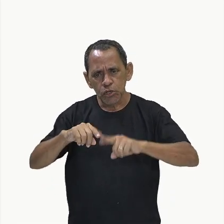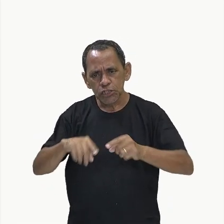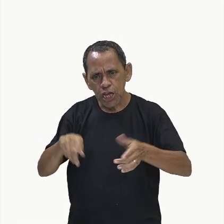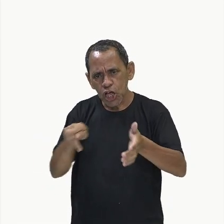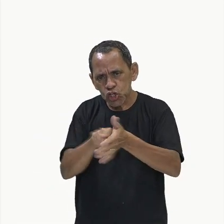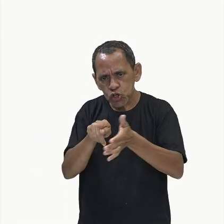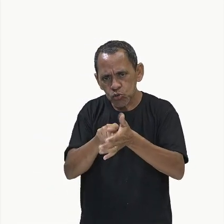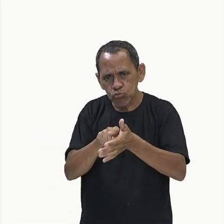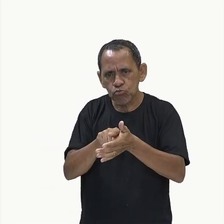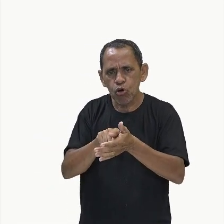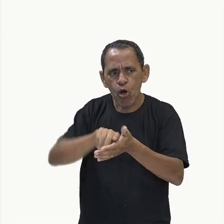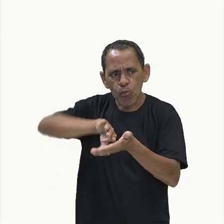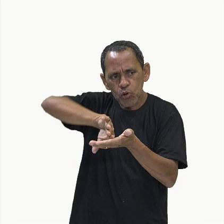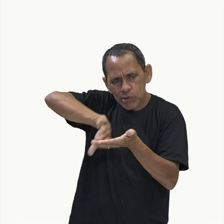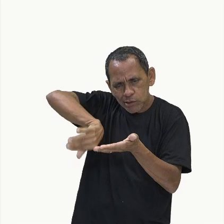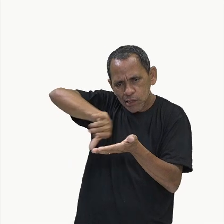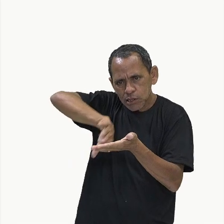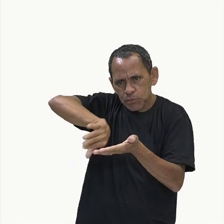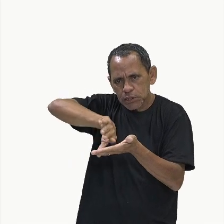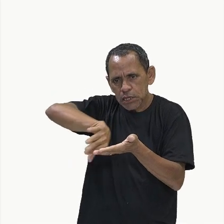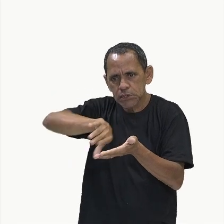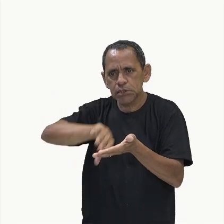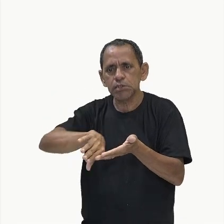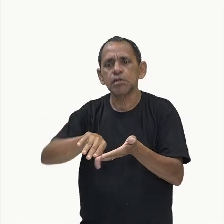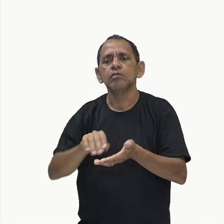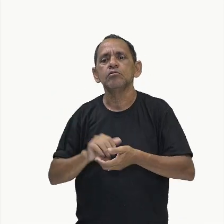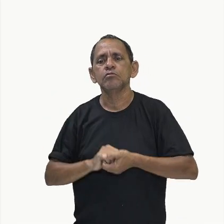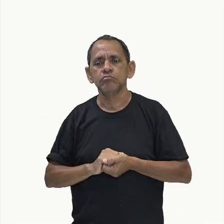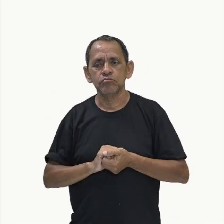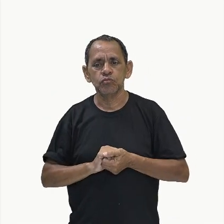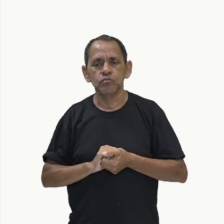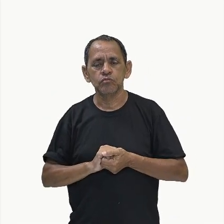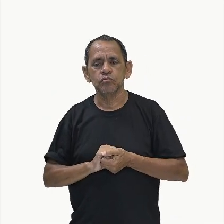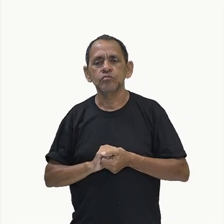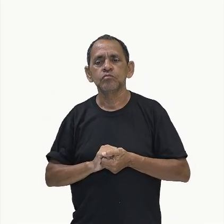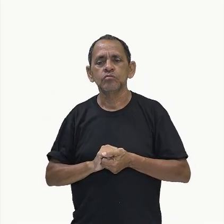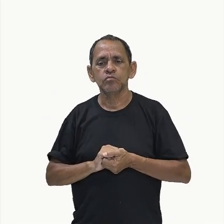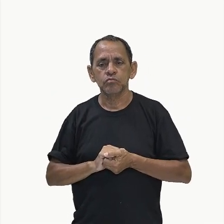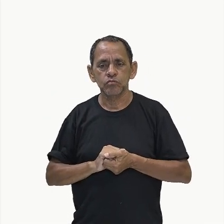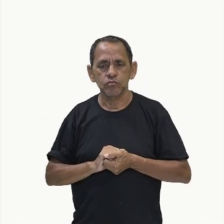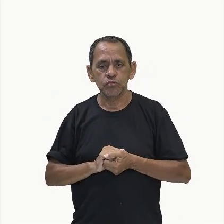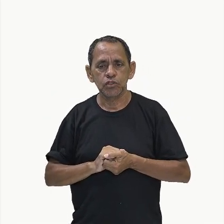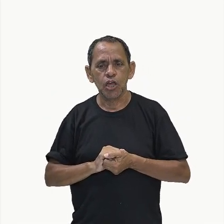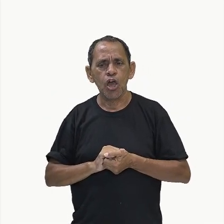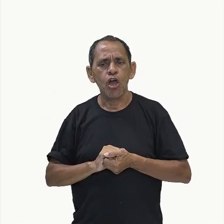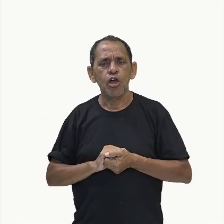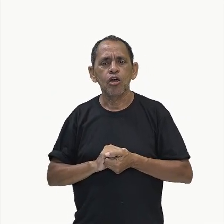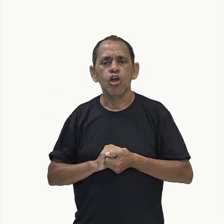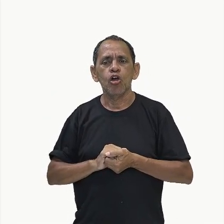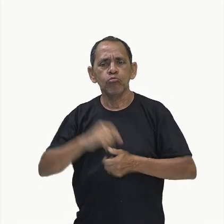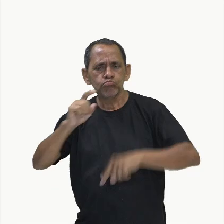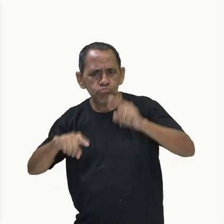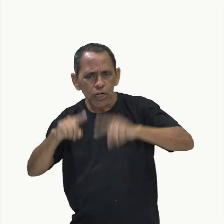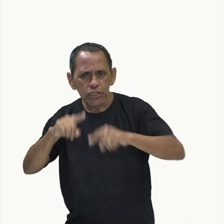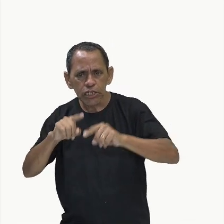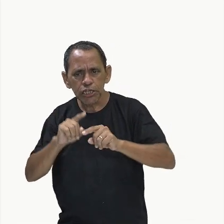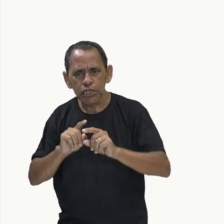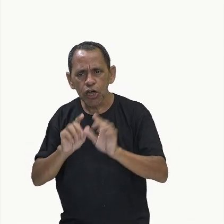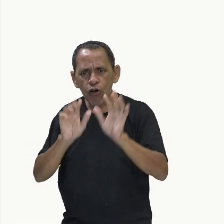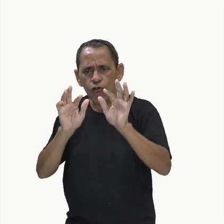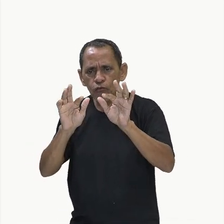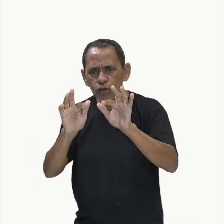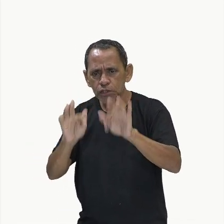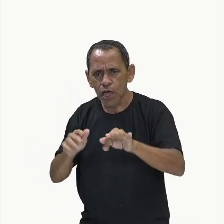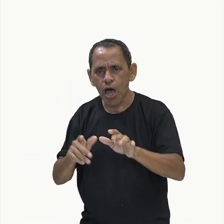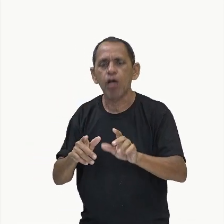produtos que fazem parte ali do resultado dessas reações químicas e que não são